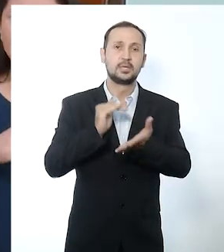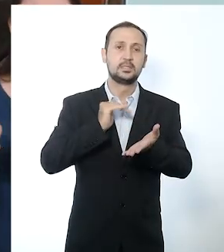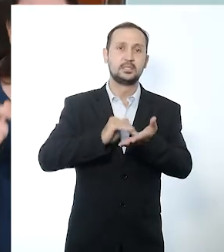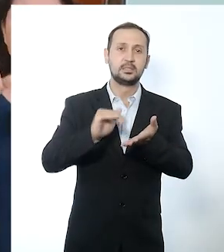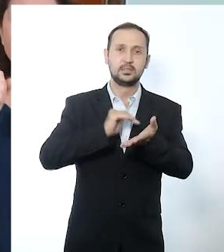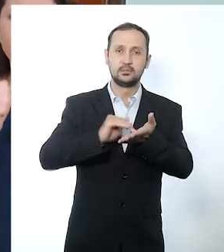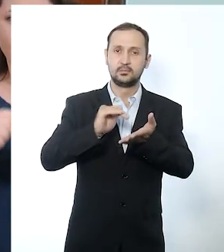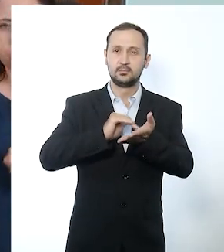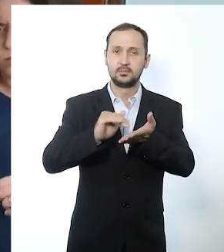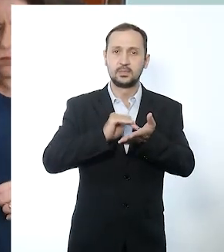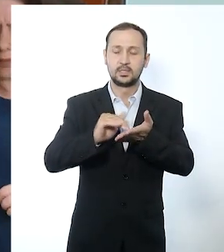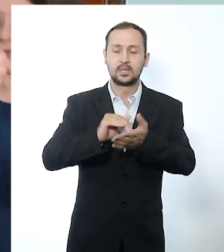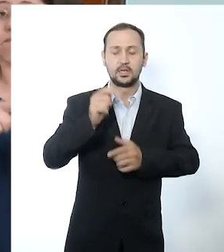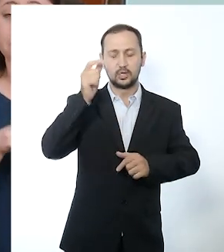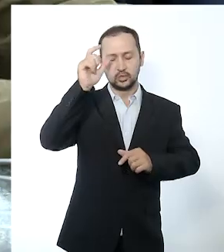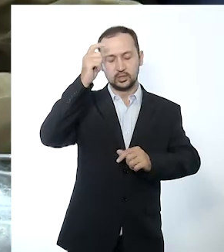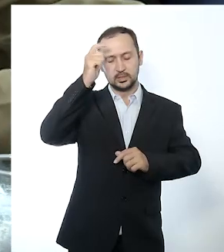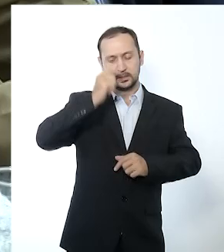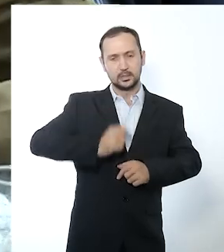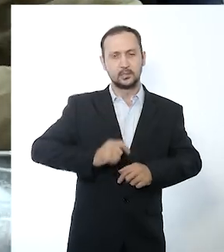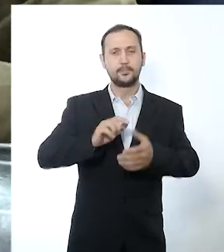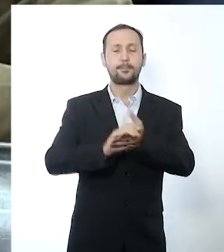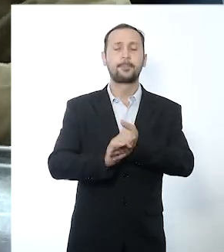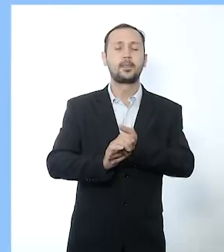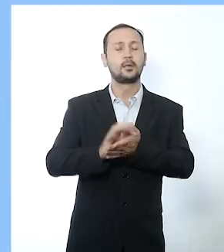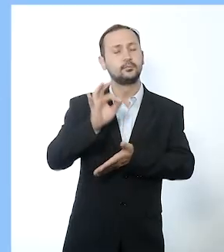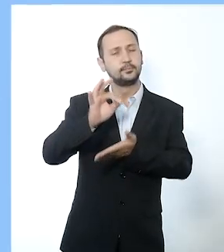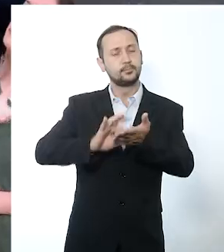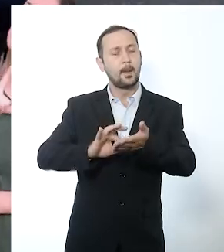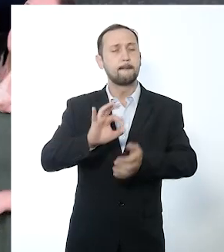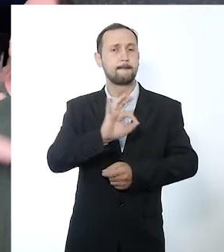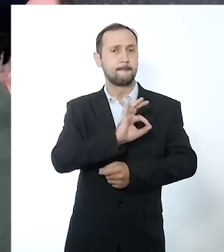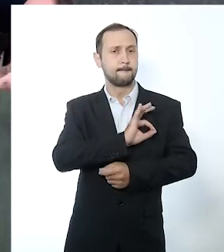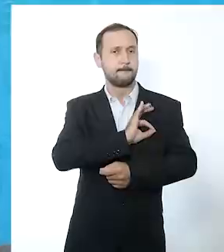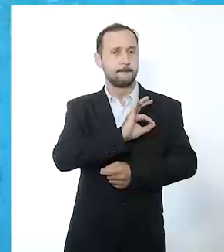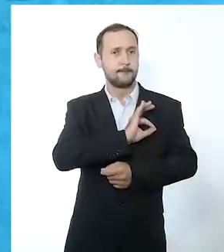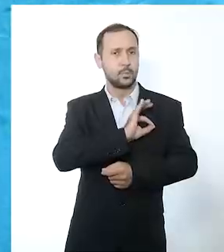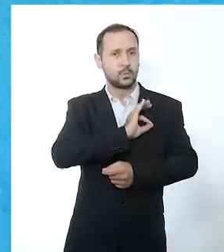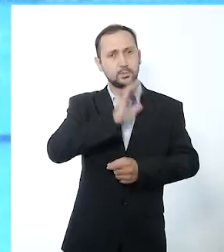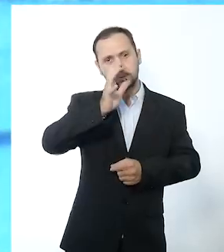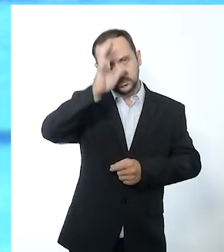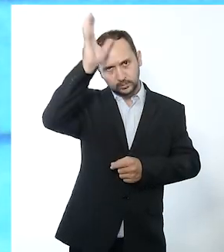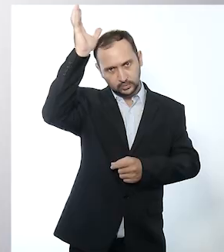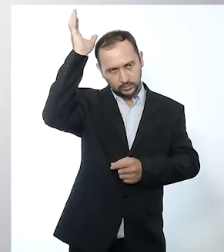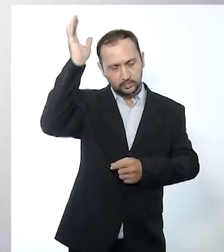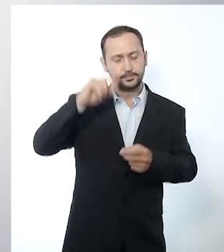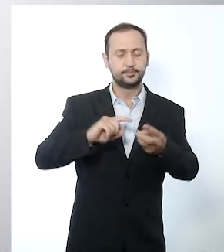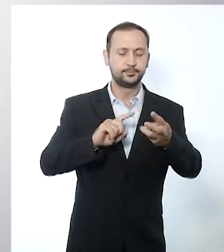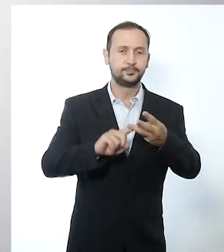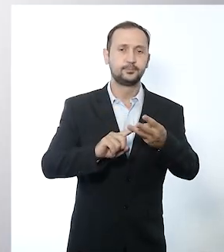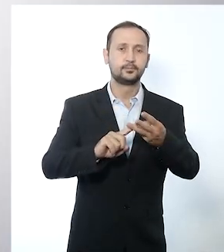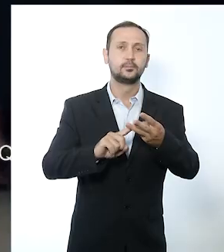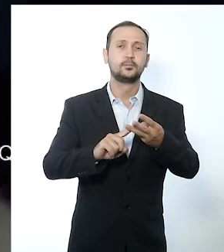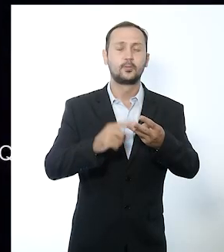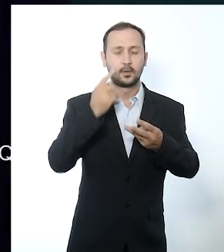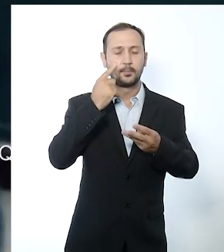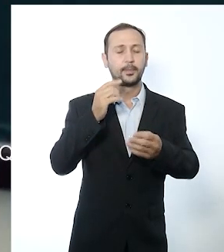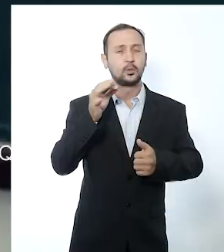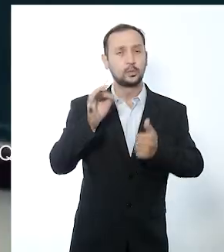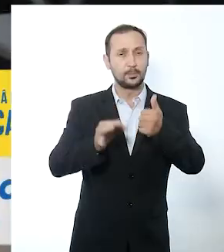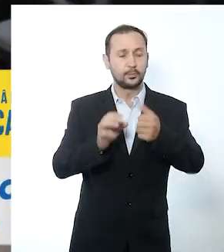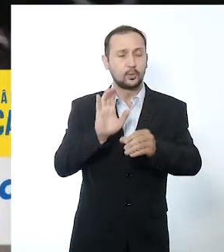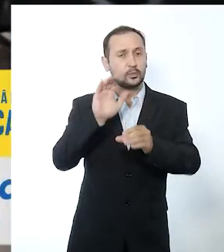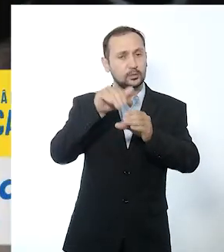Subsecretaria de Estado de Cidadania. Polícia Civil, Polícia Militar e Corpo de Bombeiro Militar. Tribunal Regional